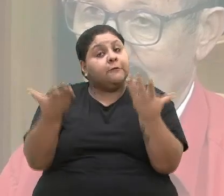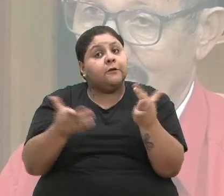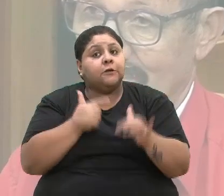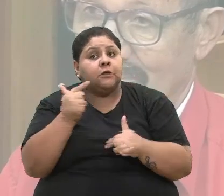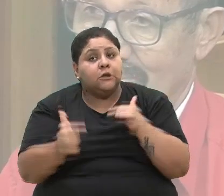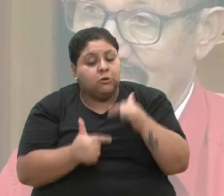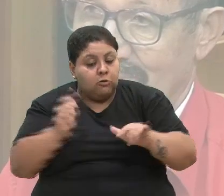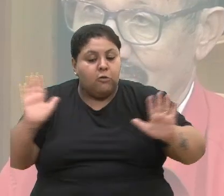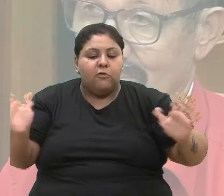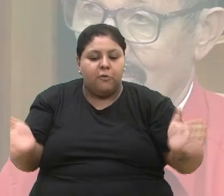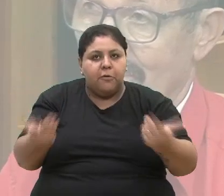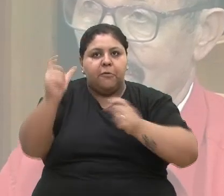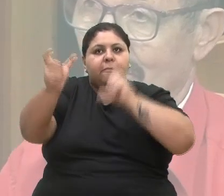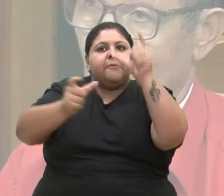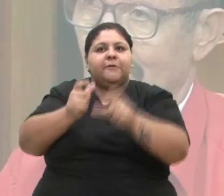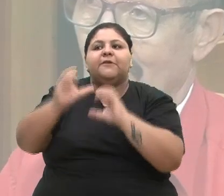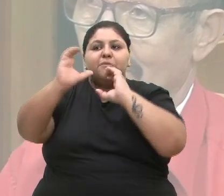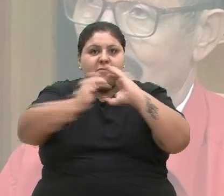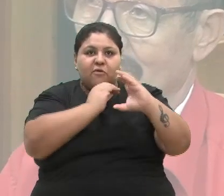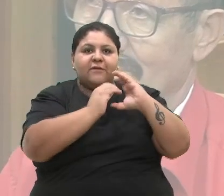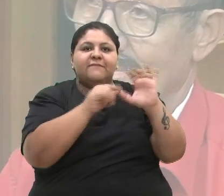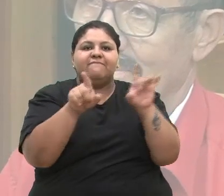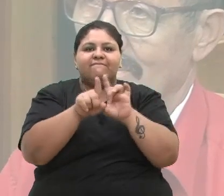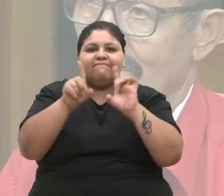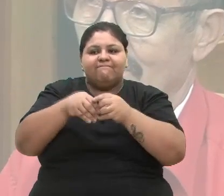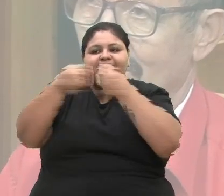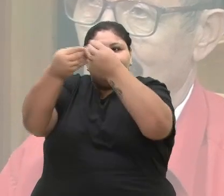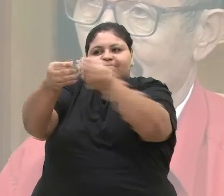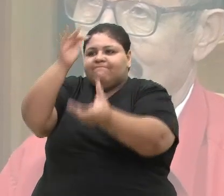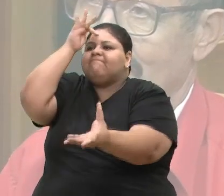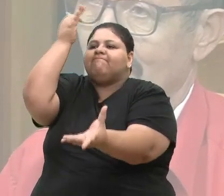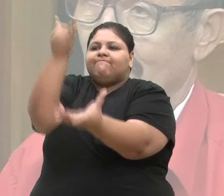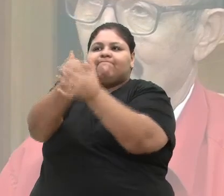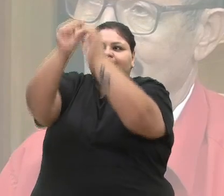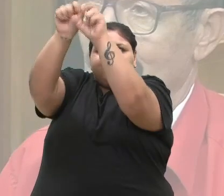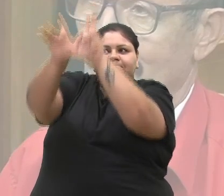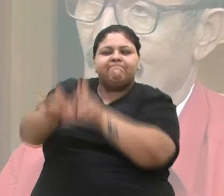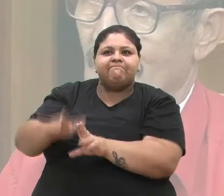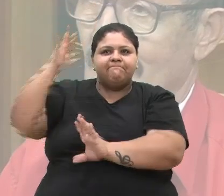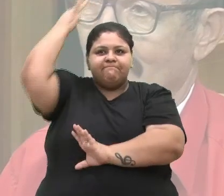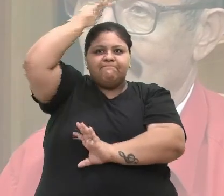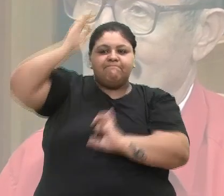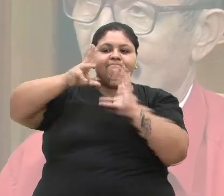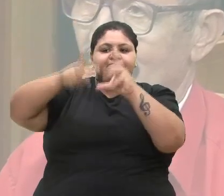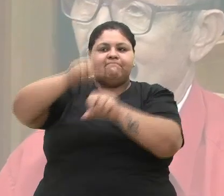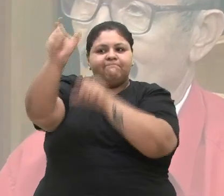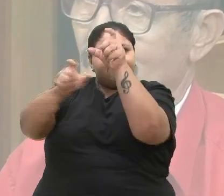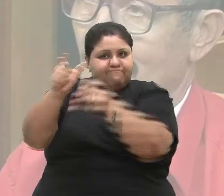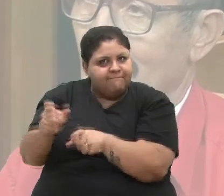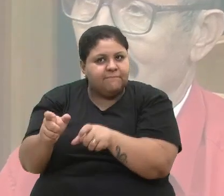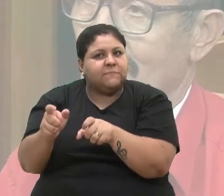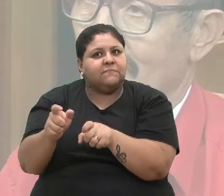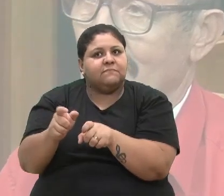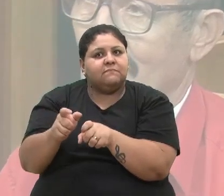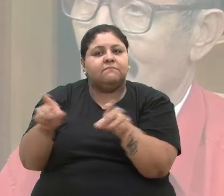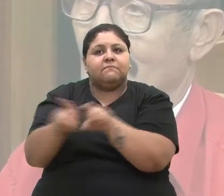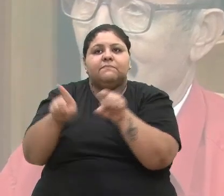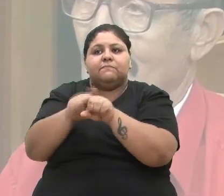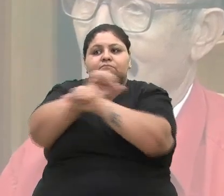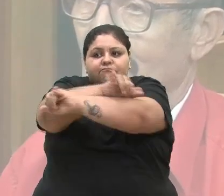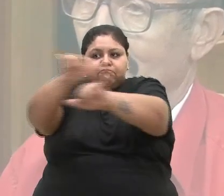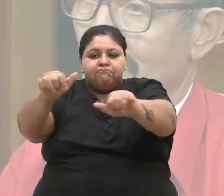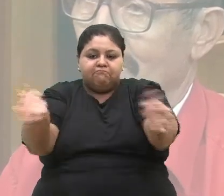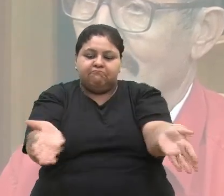dos festeiros e músicos, levar a devoção e a bênção do divino para todas as pessoas, além de divulgar a